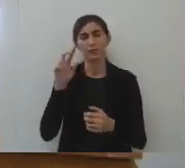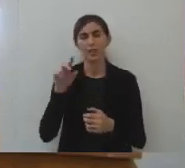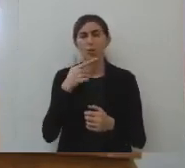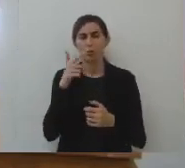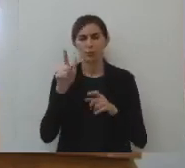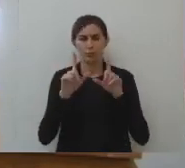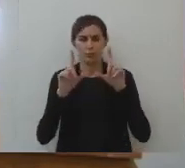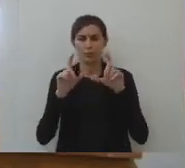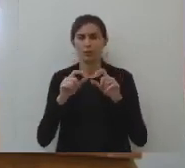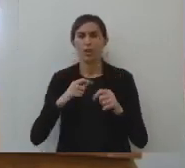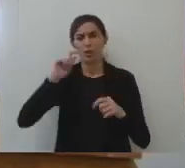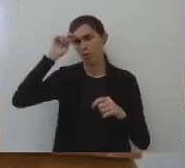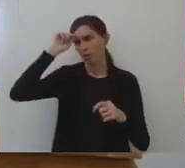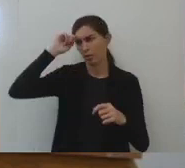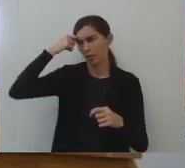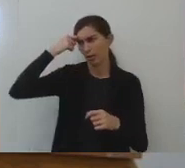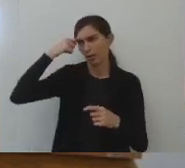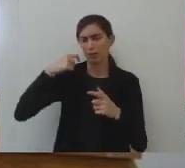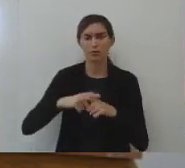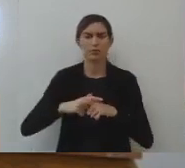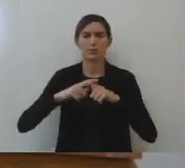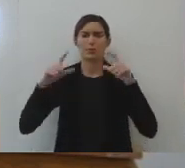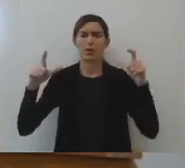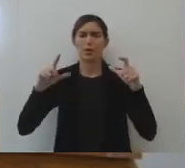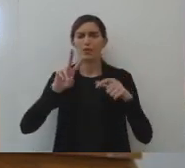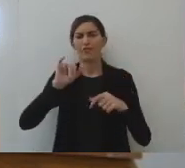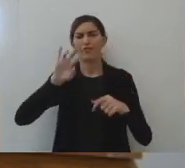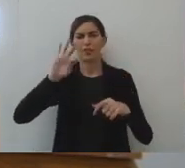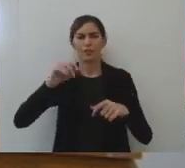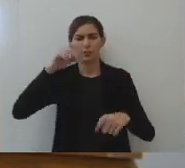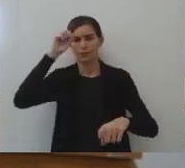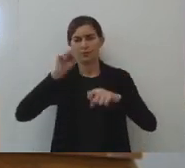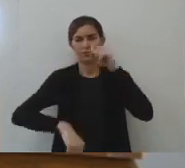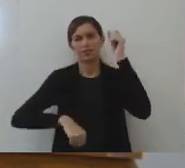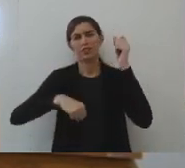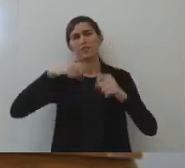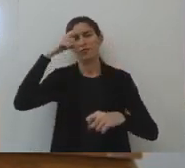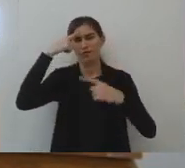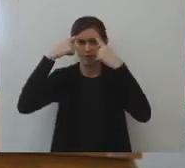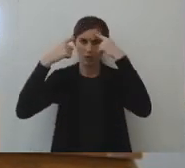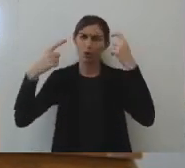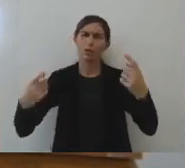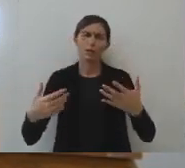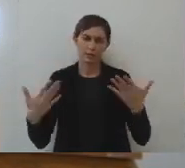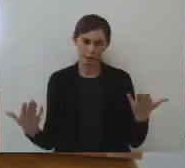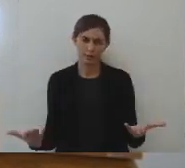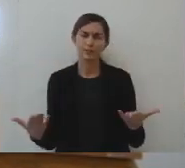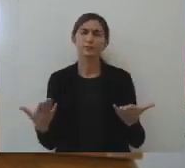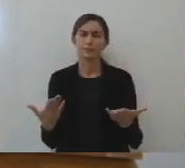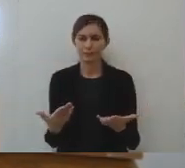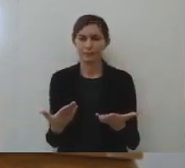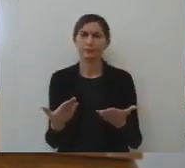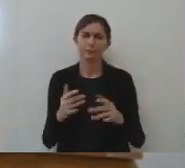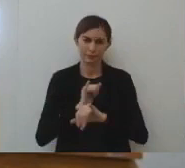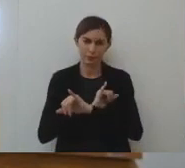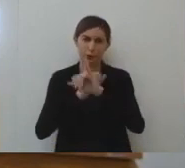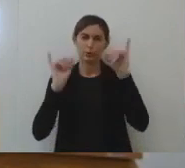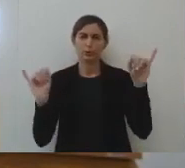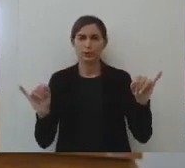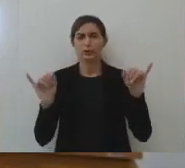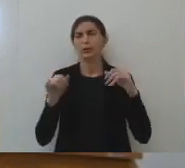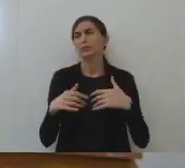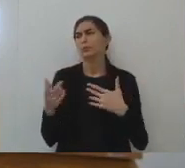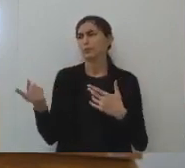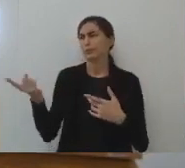Junião. Negros são as maiores vítimas da violência, certo? Isso aí é uma notícia. E